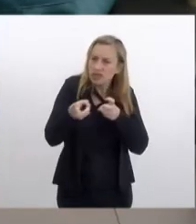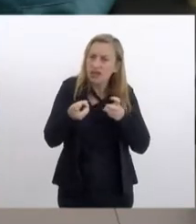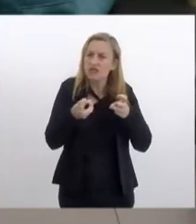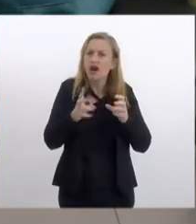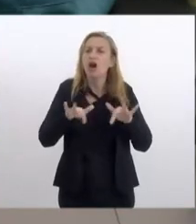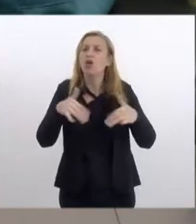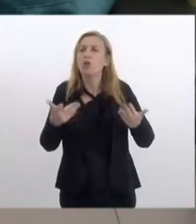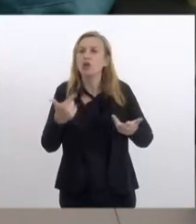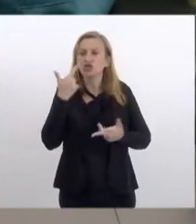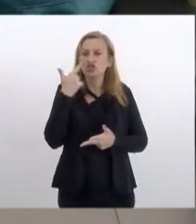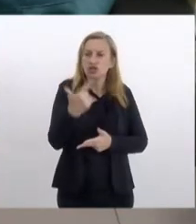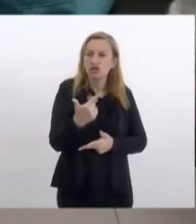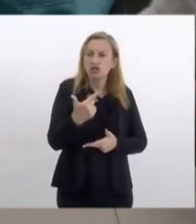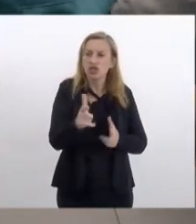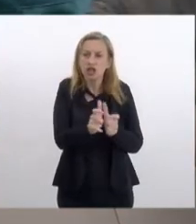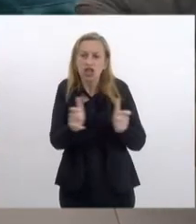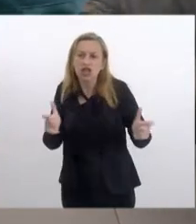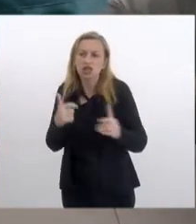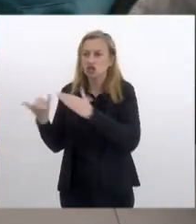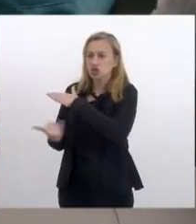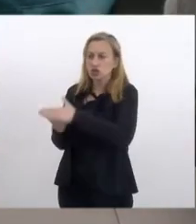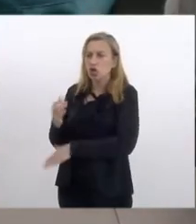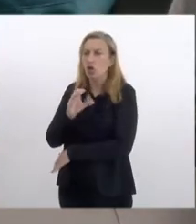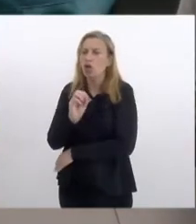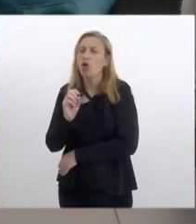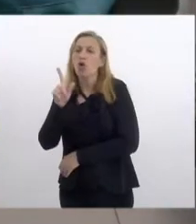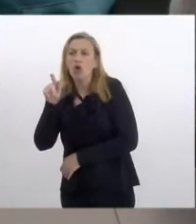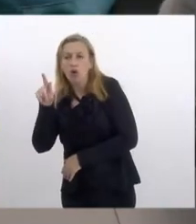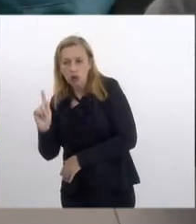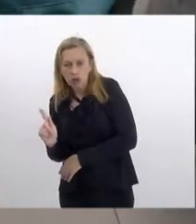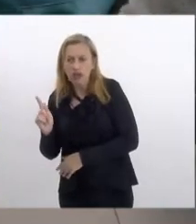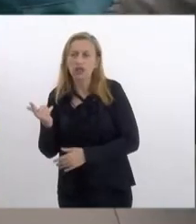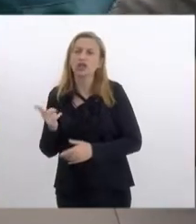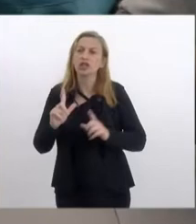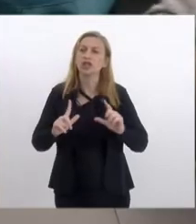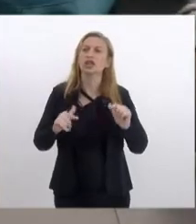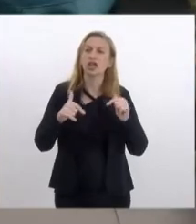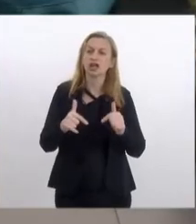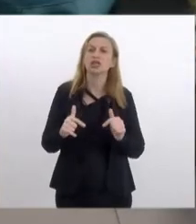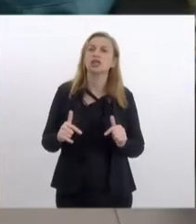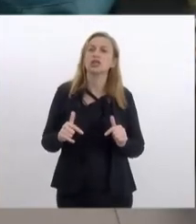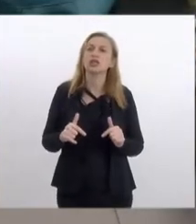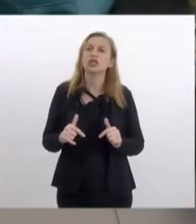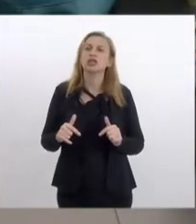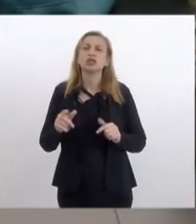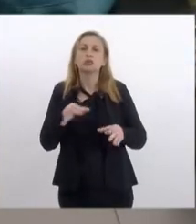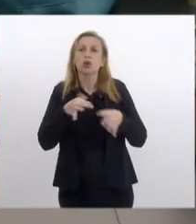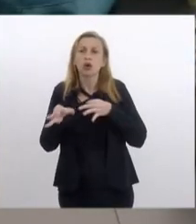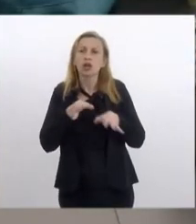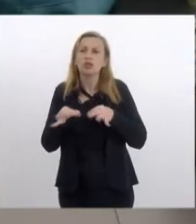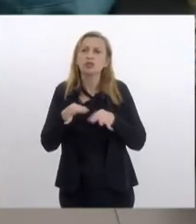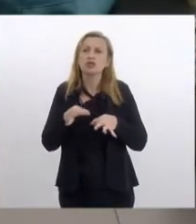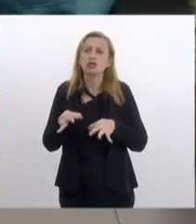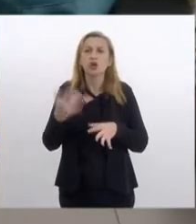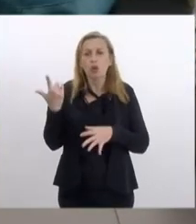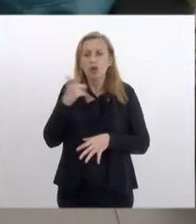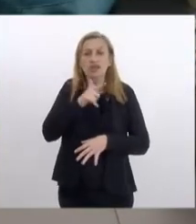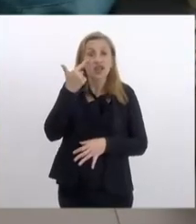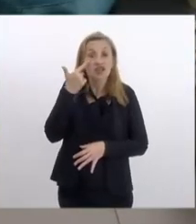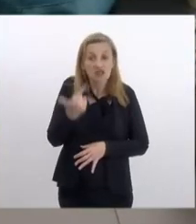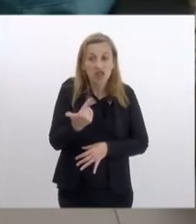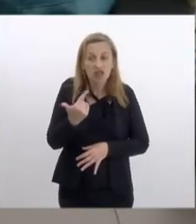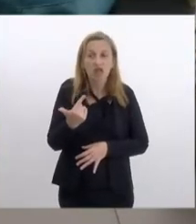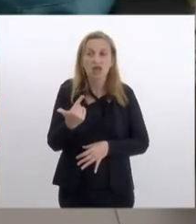a gente pega grandes instituições, ONGs, que participam e fazem atuações, programas, a gente consegue ver